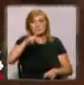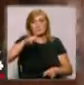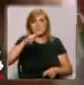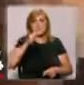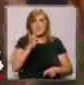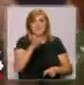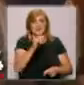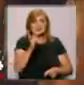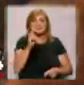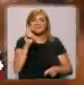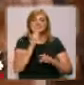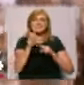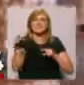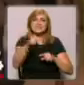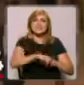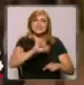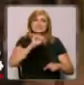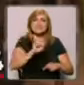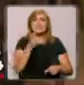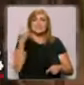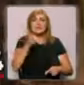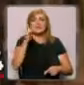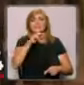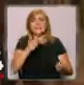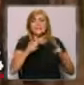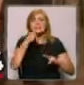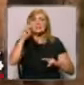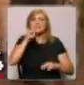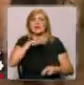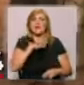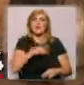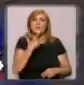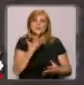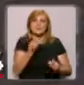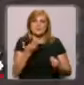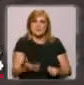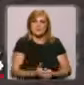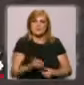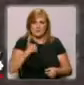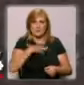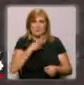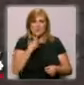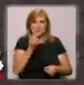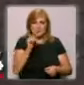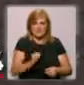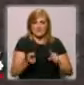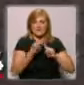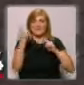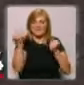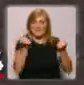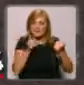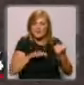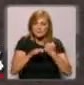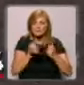visita é obrigatória para os que criticam, mas sobretudo para os que gostam muito. Gostei muito da feira. Tinha os carrinhos de choque